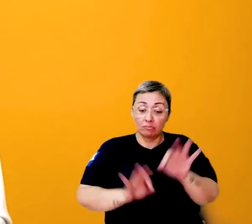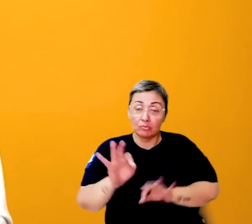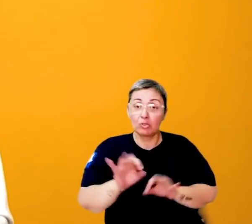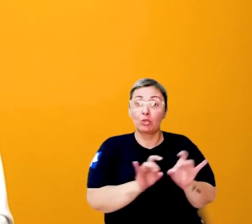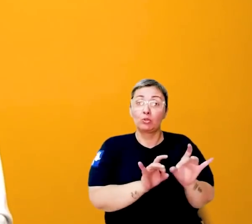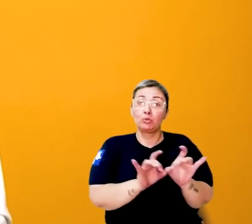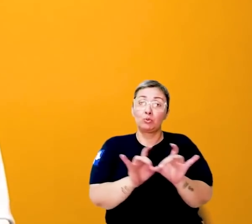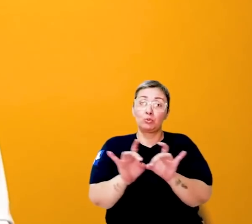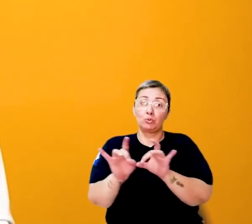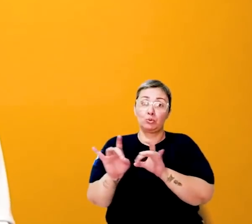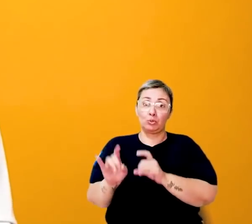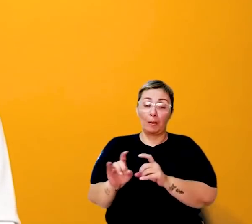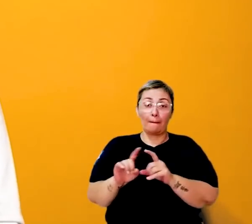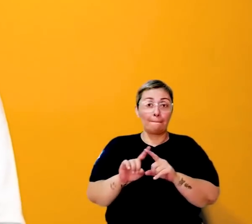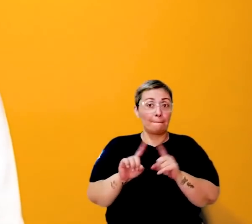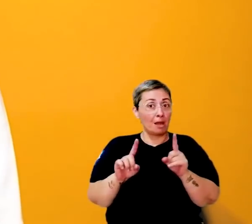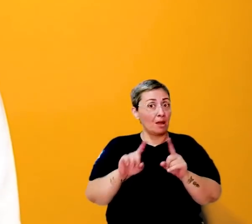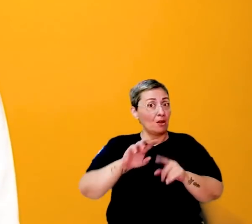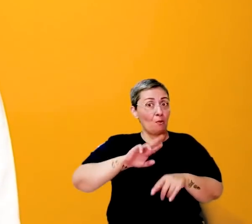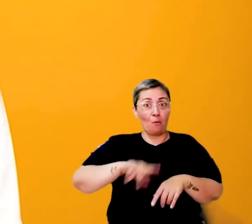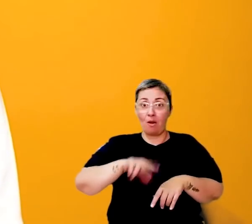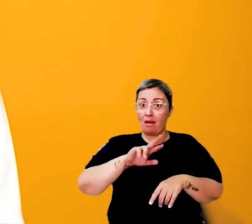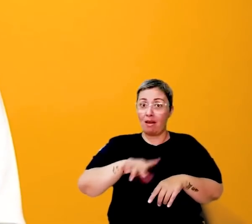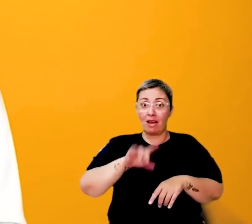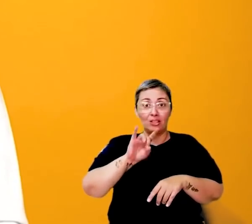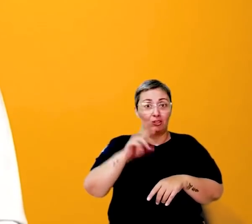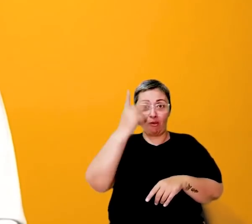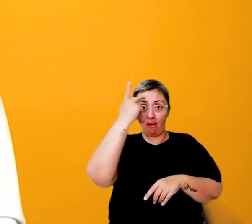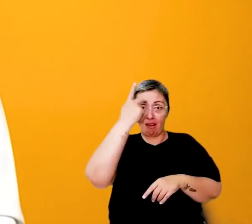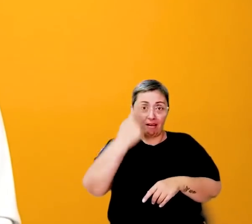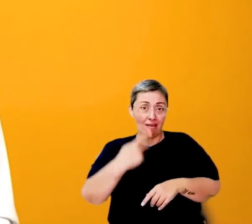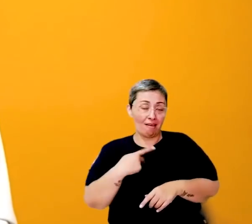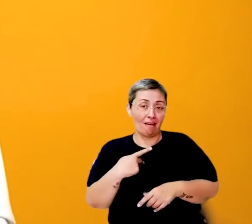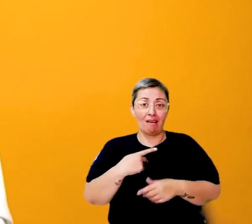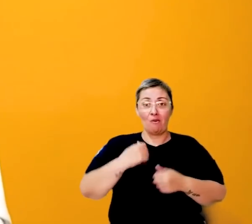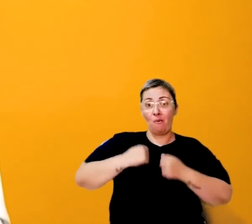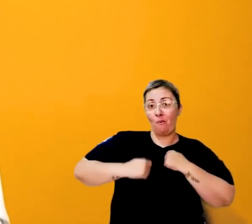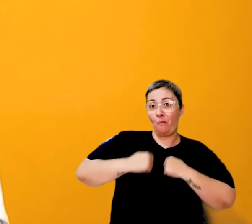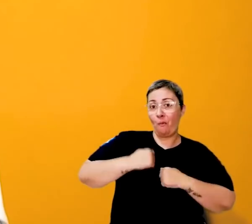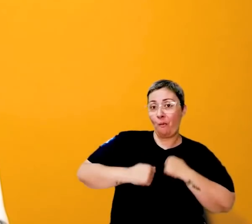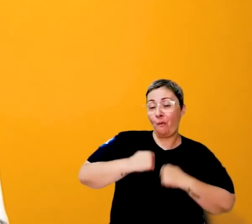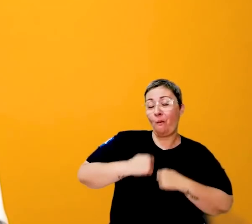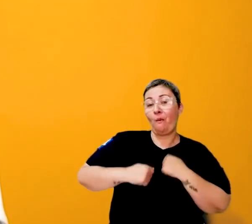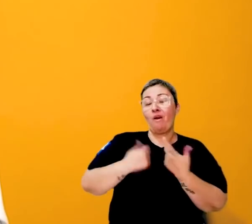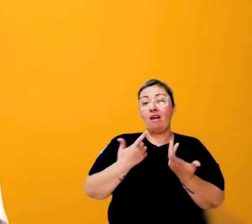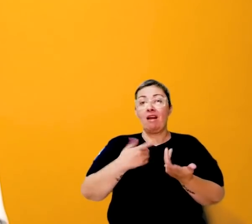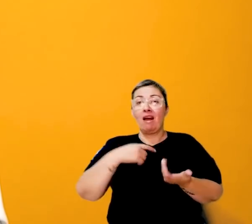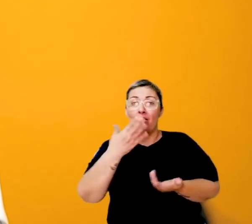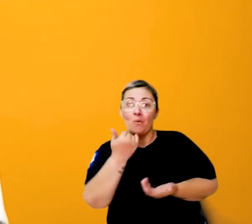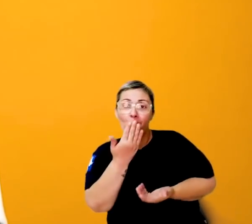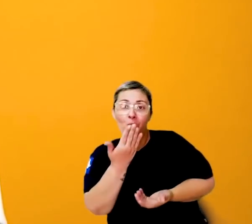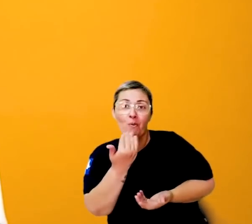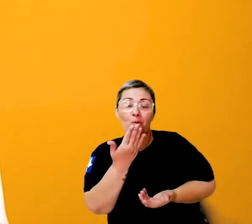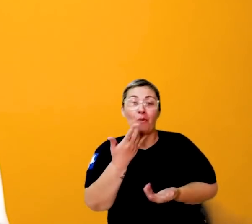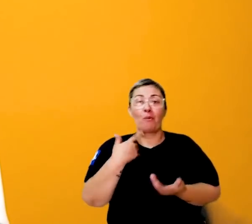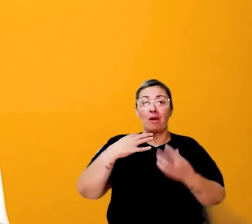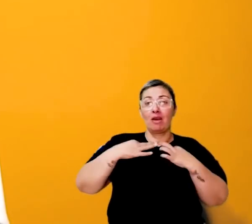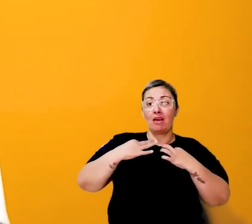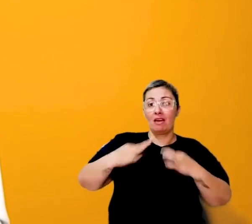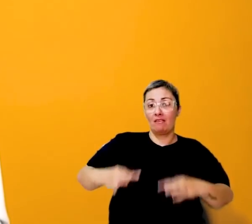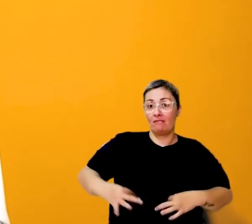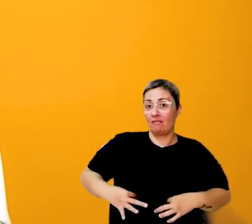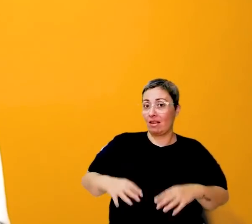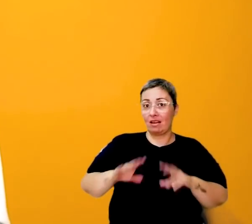os dias, mas não são só as tarefas de autocuidado, como higiene pessoal, alimentação e